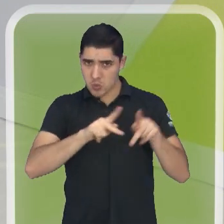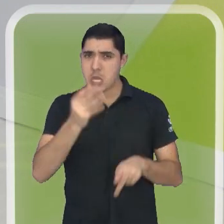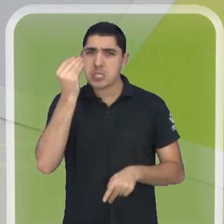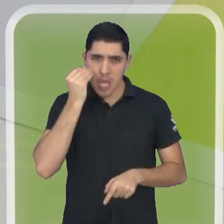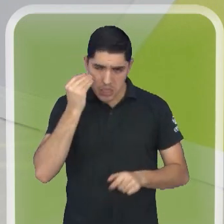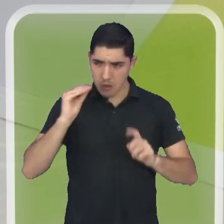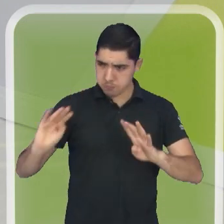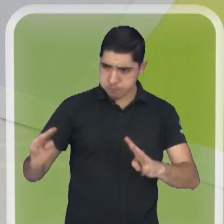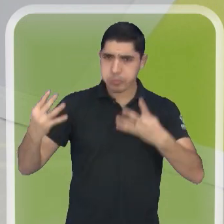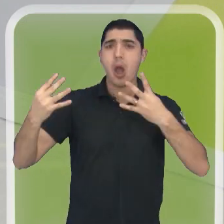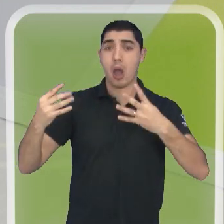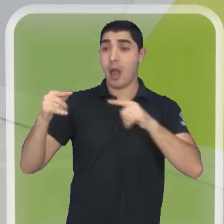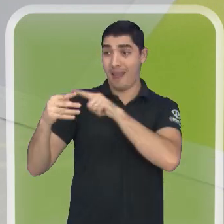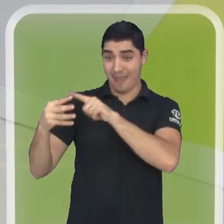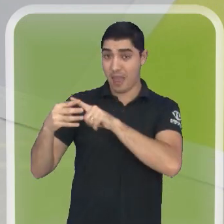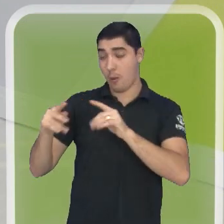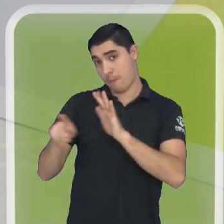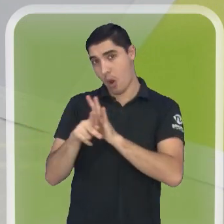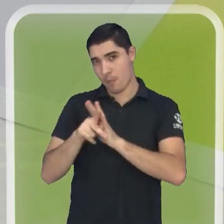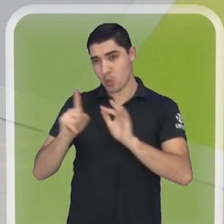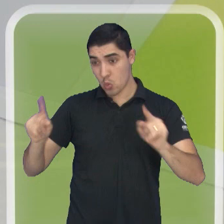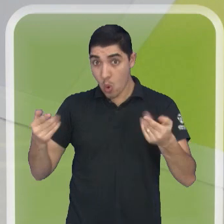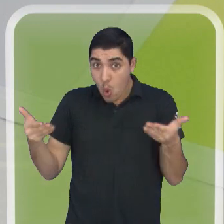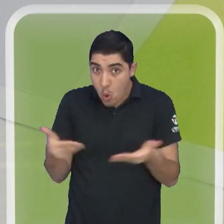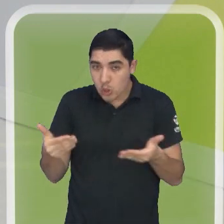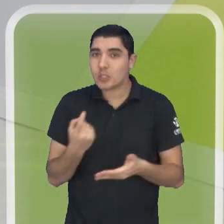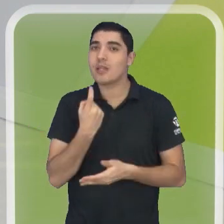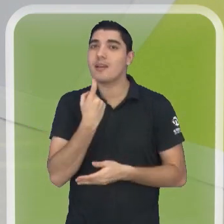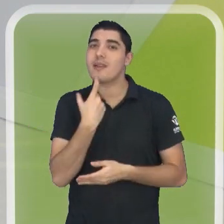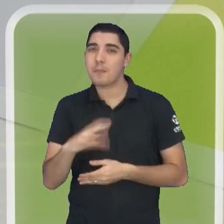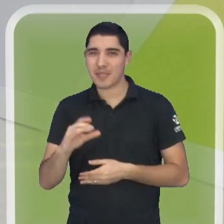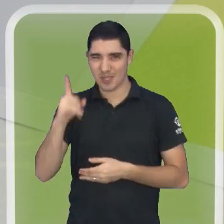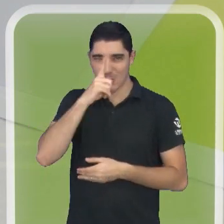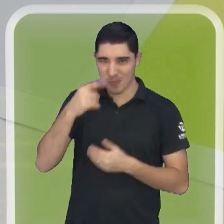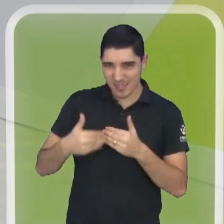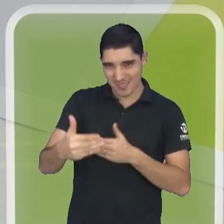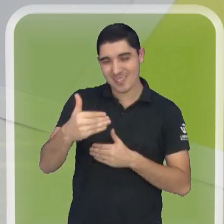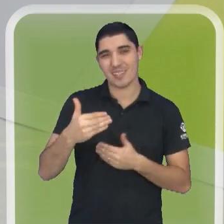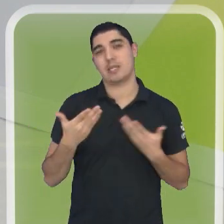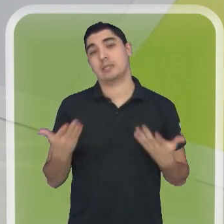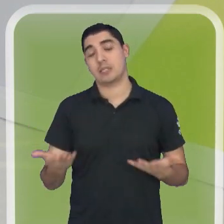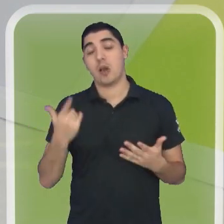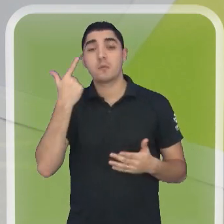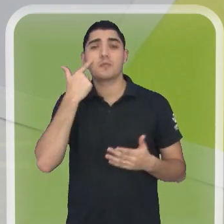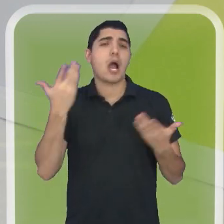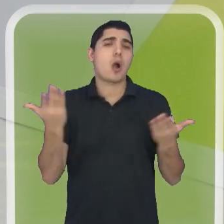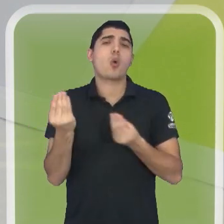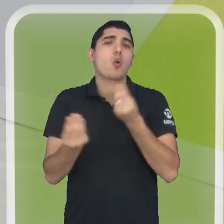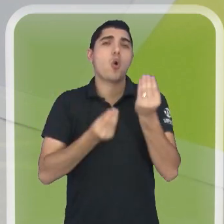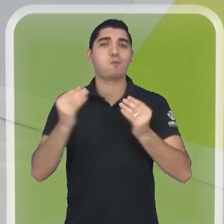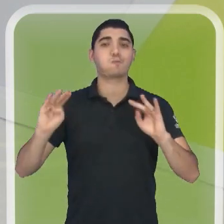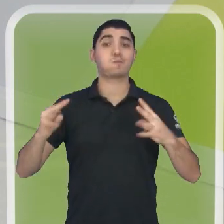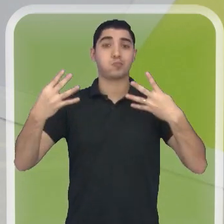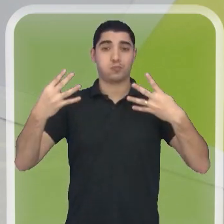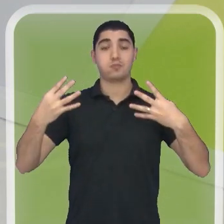fazer frente à equipe do Campinas, já mostrou isso na fase de classificação. Vamos dar uma olhadinha nos jogos das quartas de final,